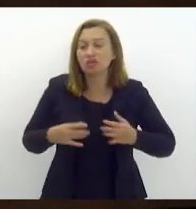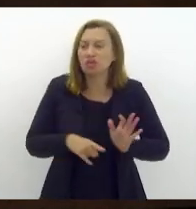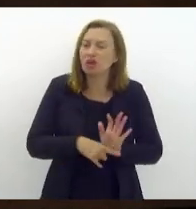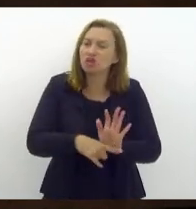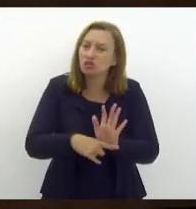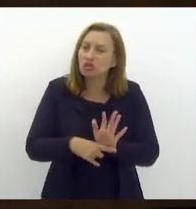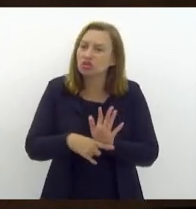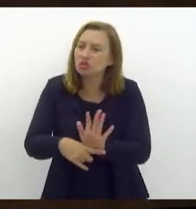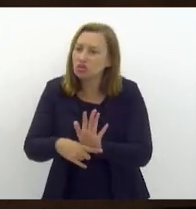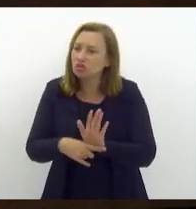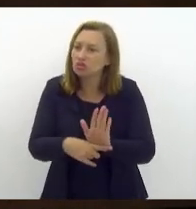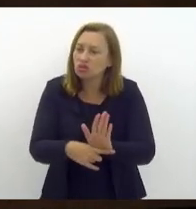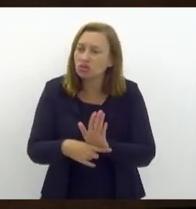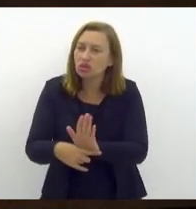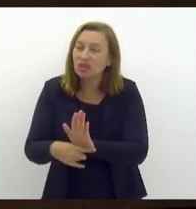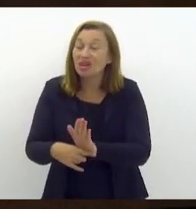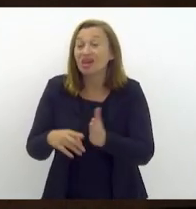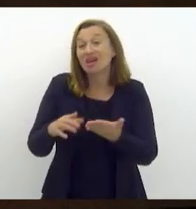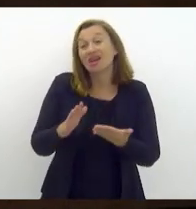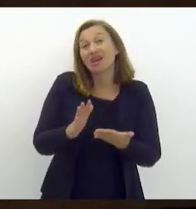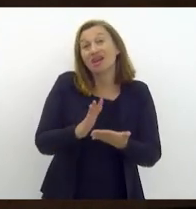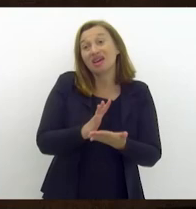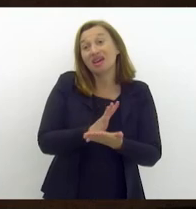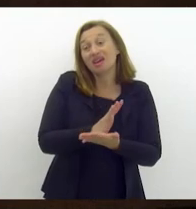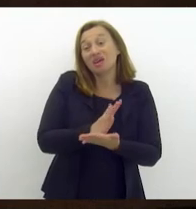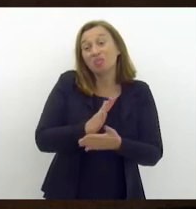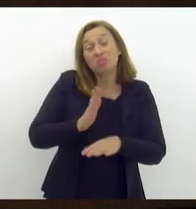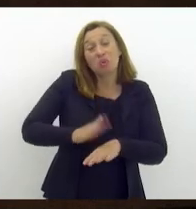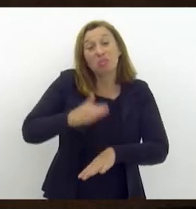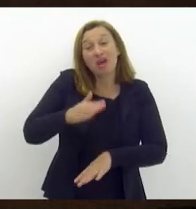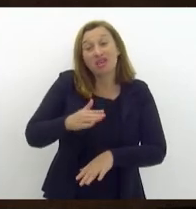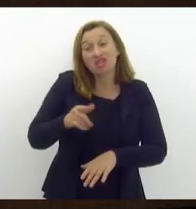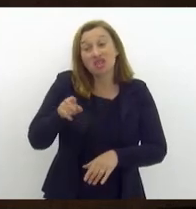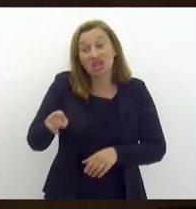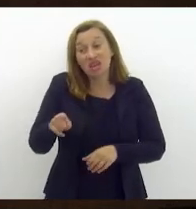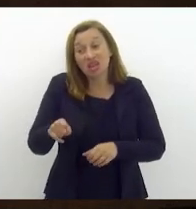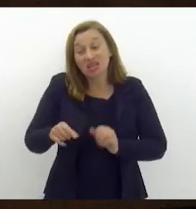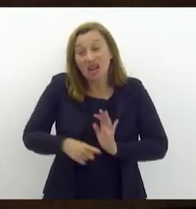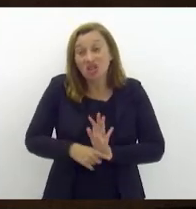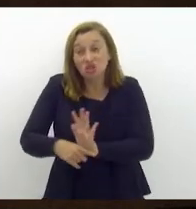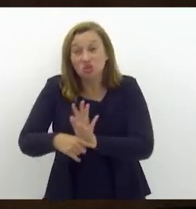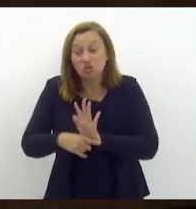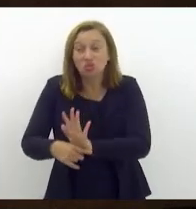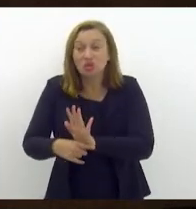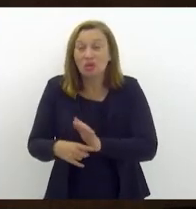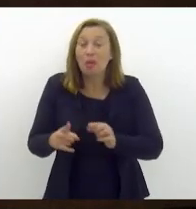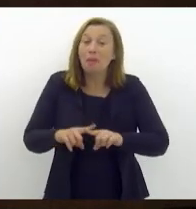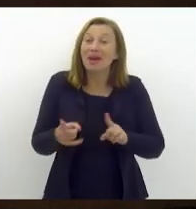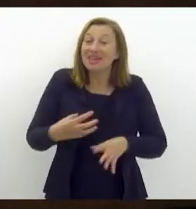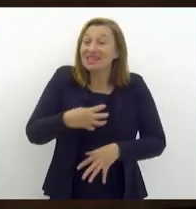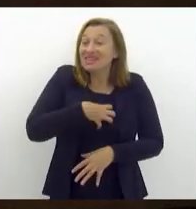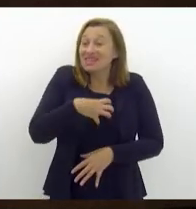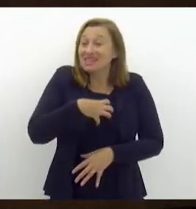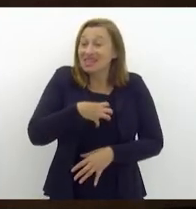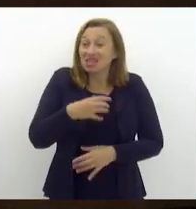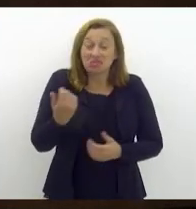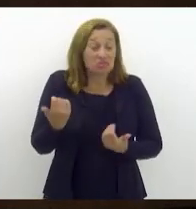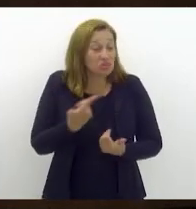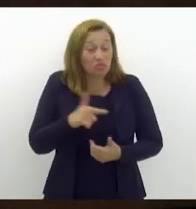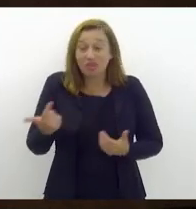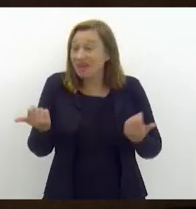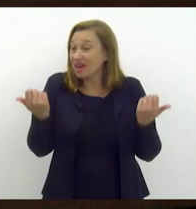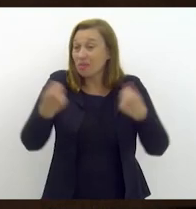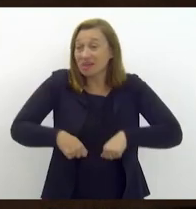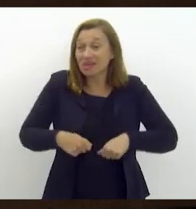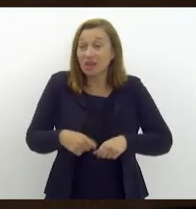vão fazendo e eles acabam, de certa forma, por mais que eles façam, se sentem um pouco impotentes no sentido de ver o tamanho